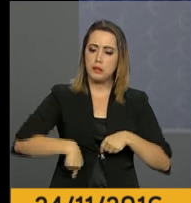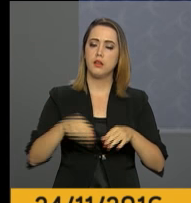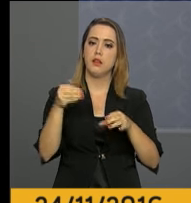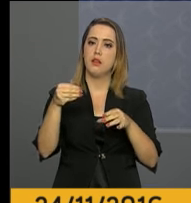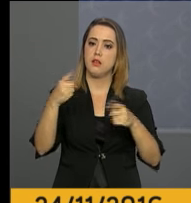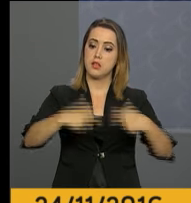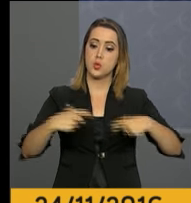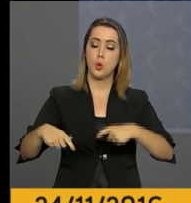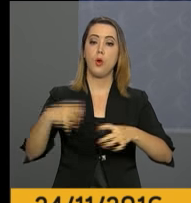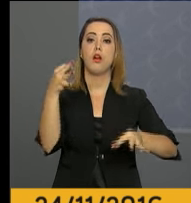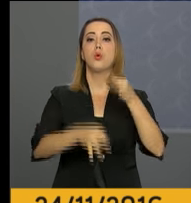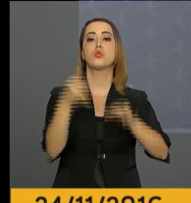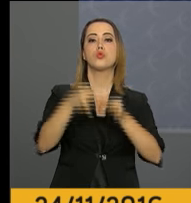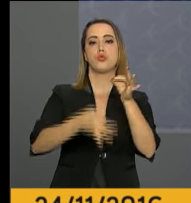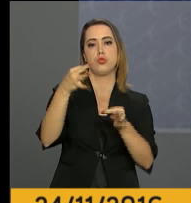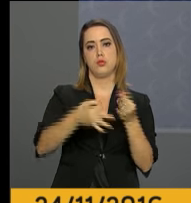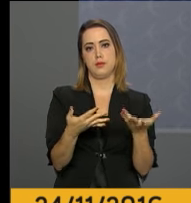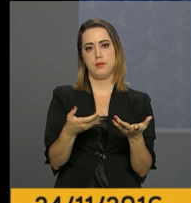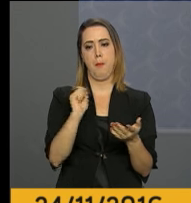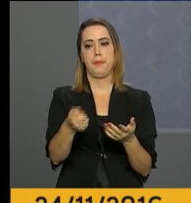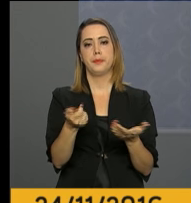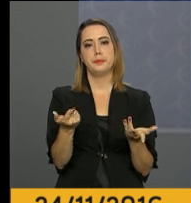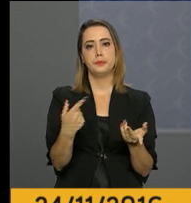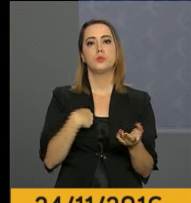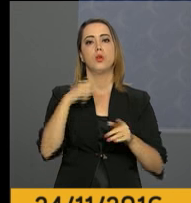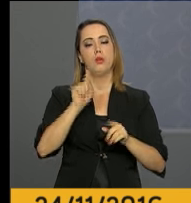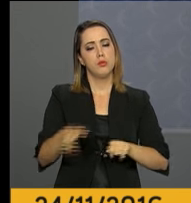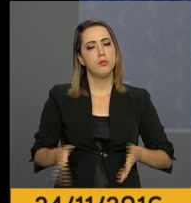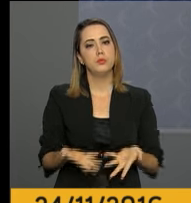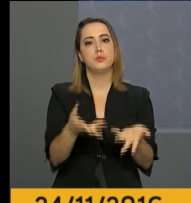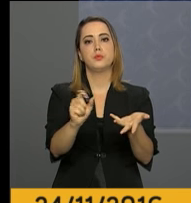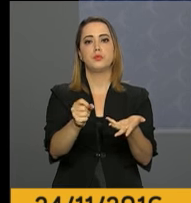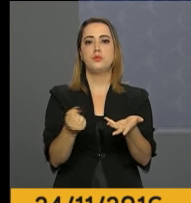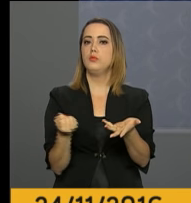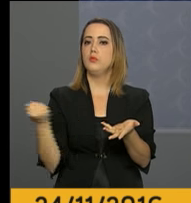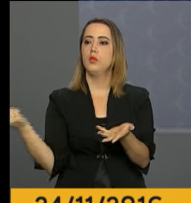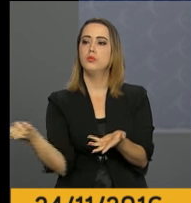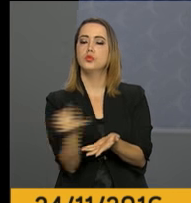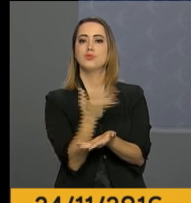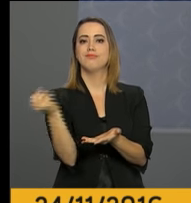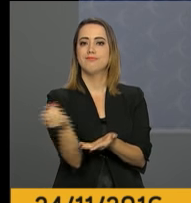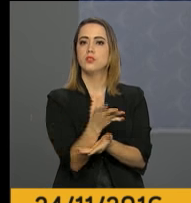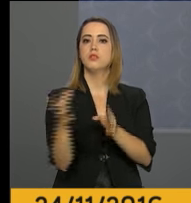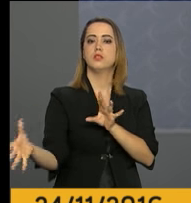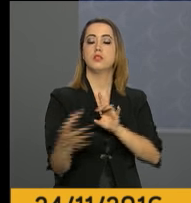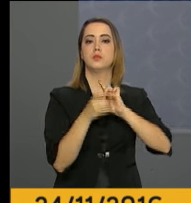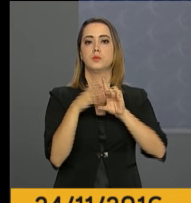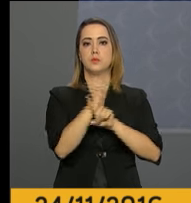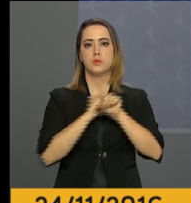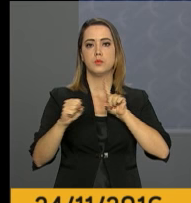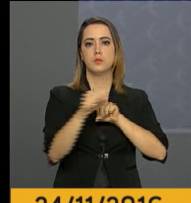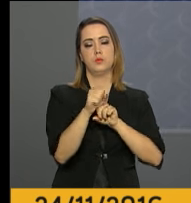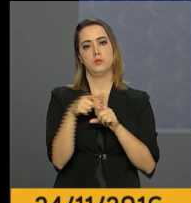este tribunal e a justiça do trabalho em geral são os produtores de boa parte da harmonia social na medida em